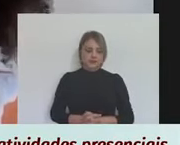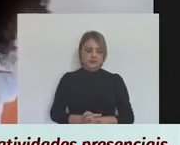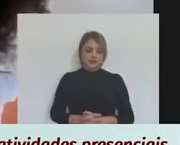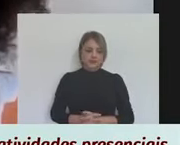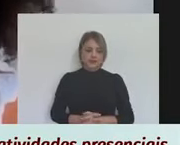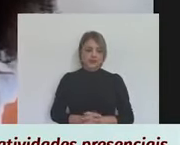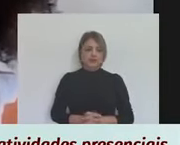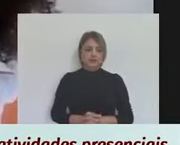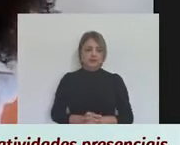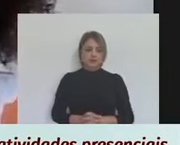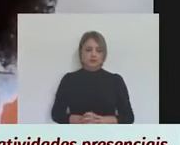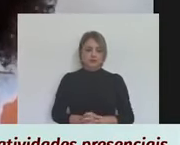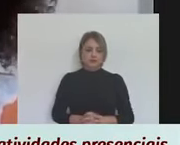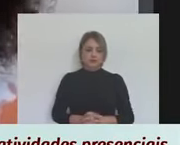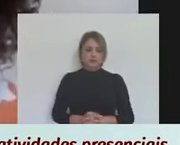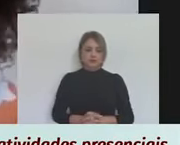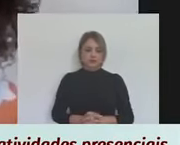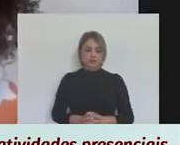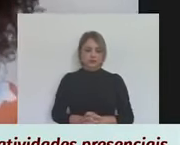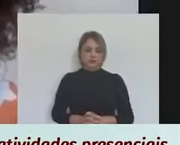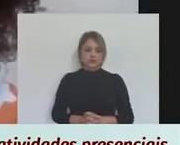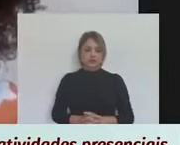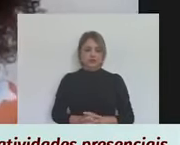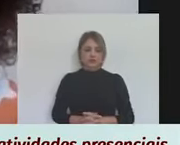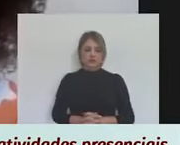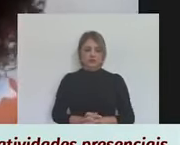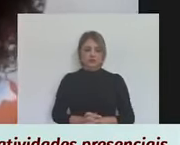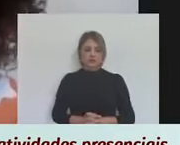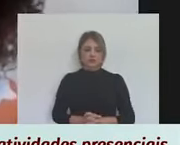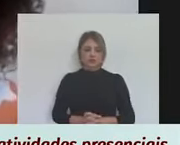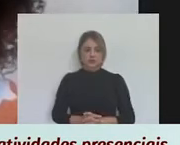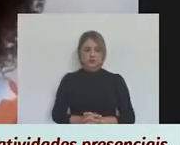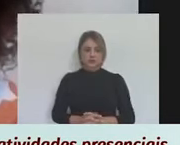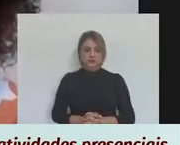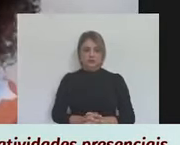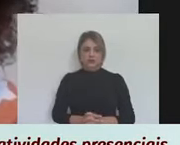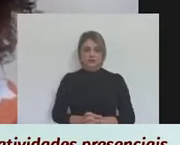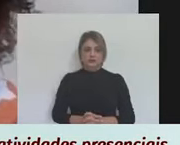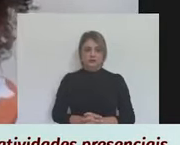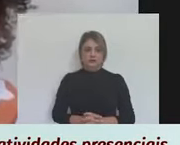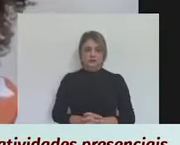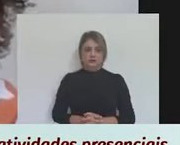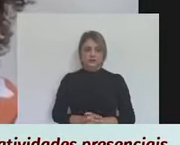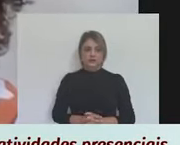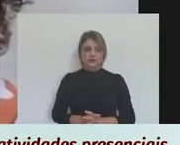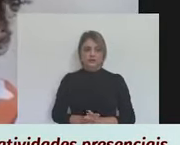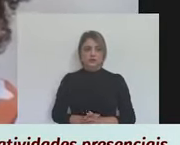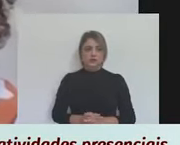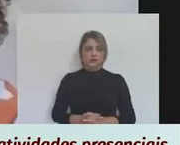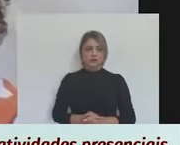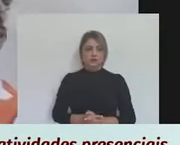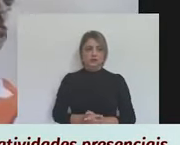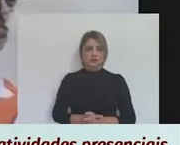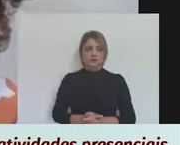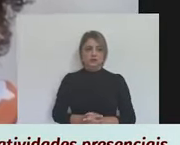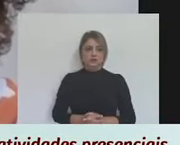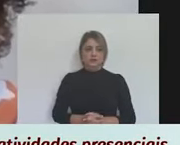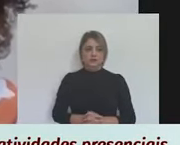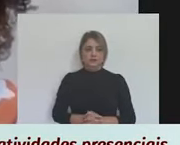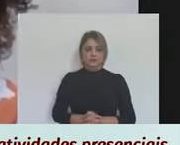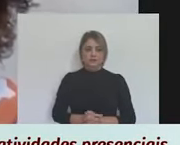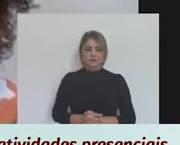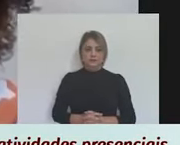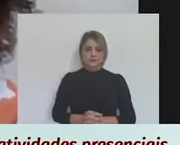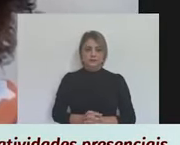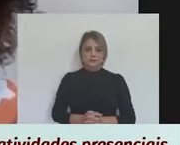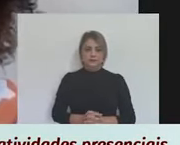alunos, a vida da comunidade escolar, a vida da sociedade do DF, porque reabrir escolas é você